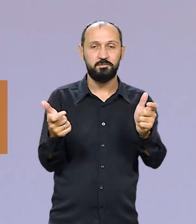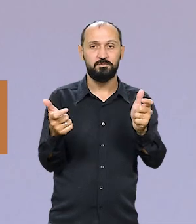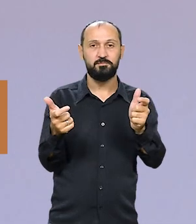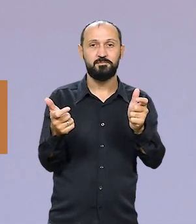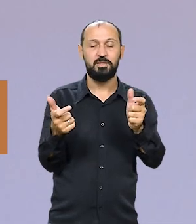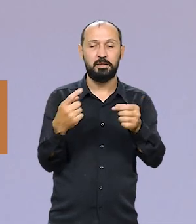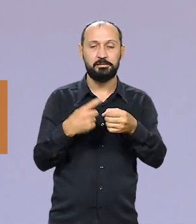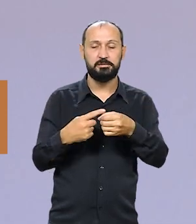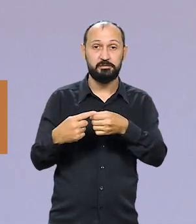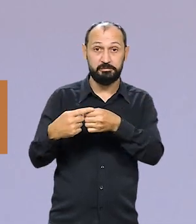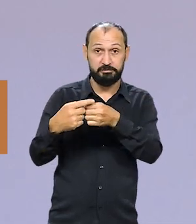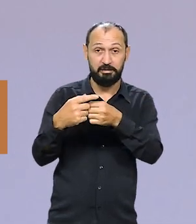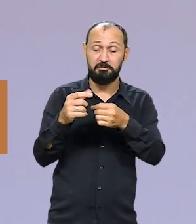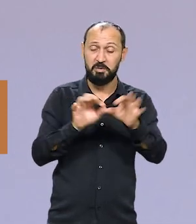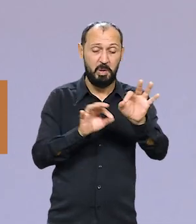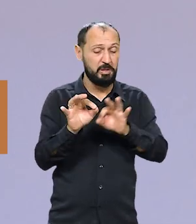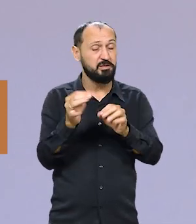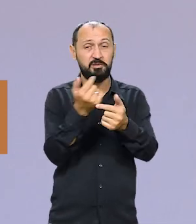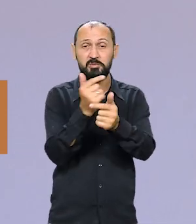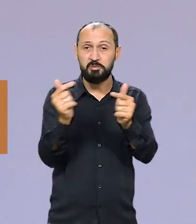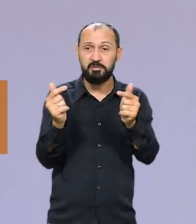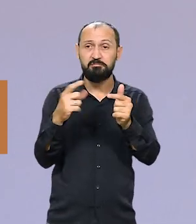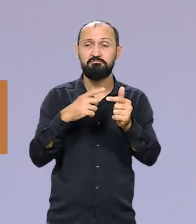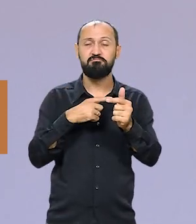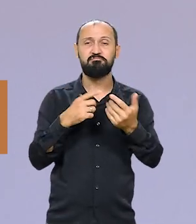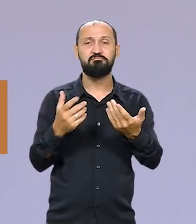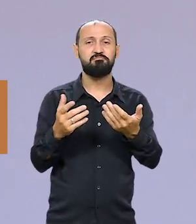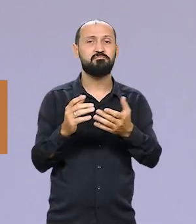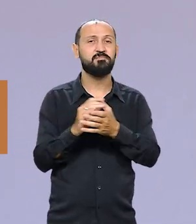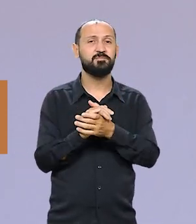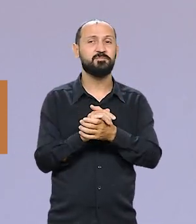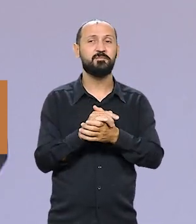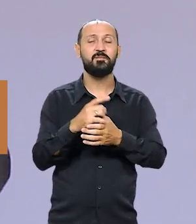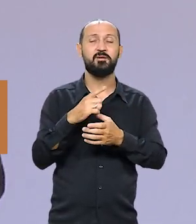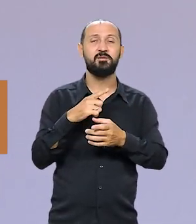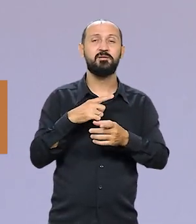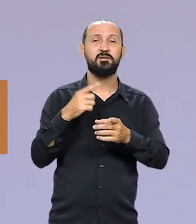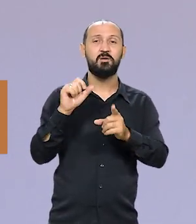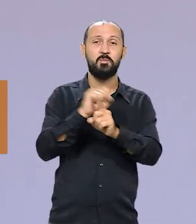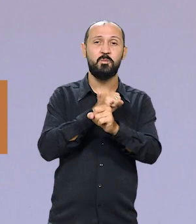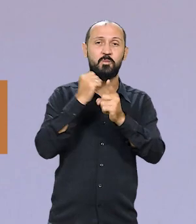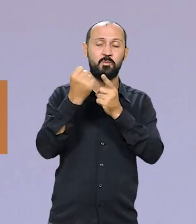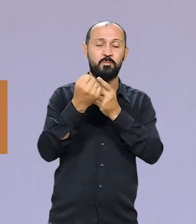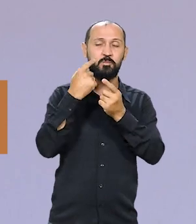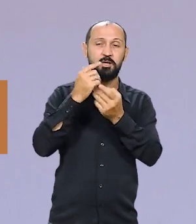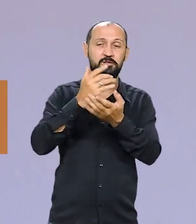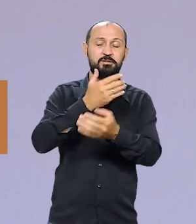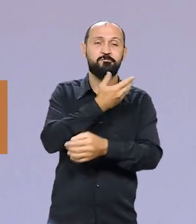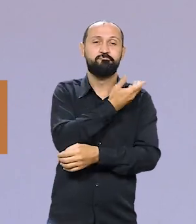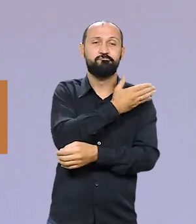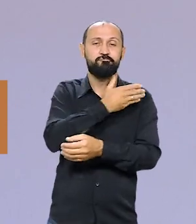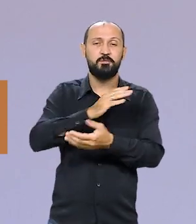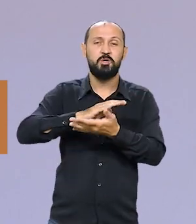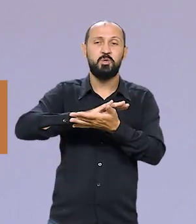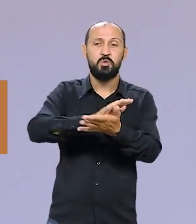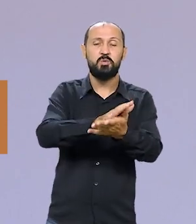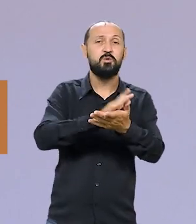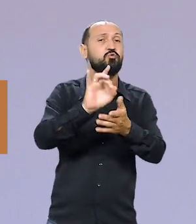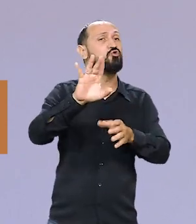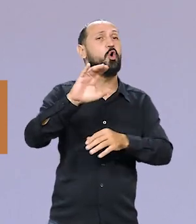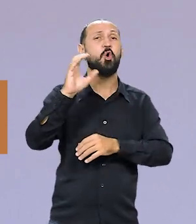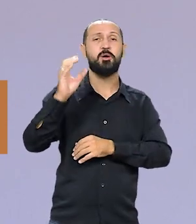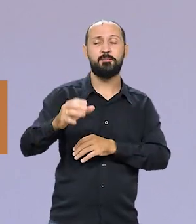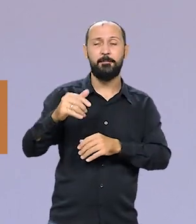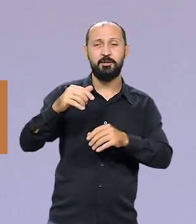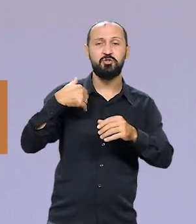enchem. Portanto, a cidade vai crescer de uma forma desordenada, você vai ter uma sociedade marginal não no